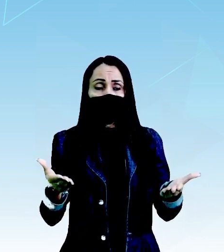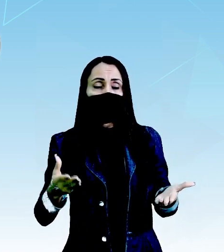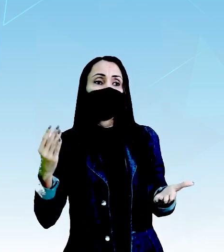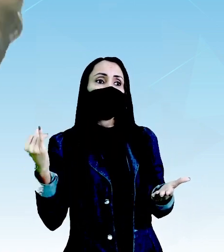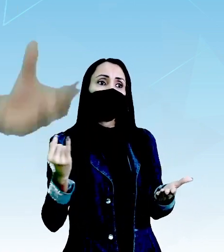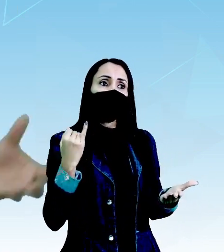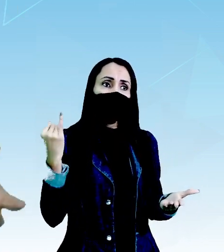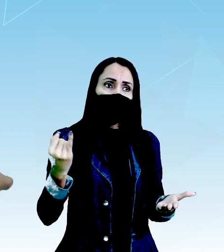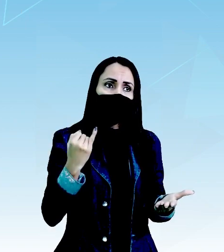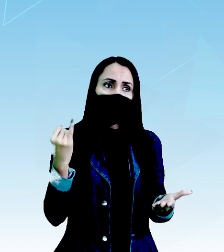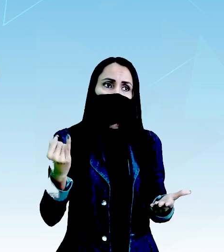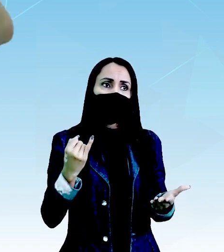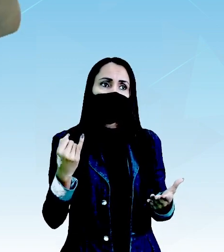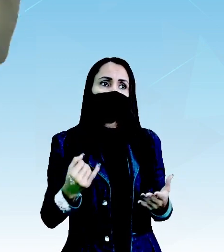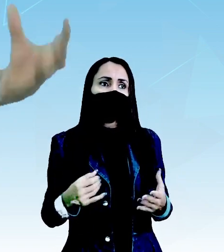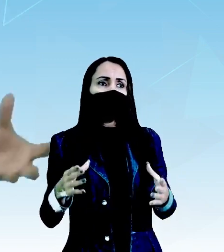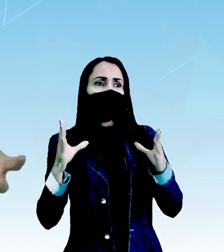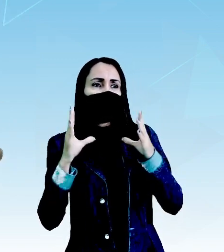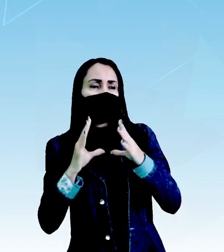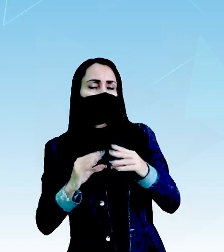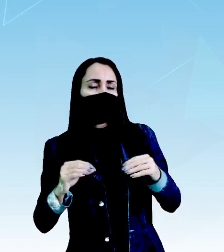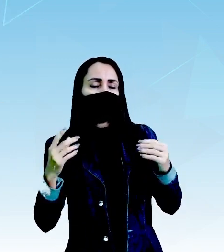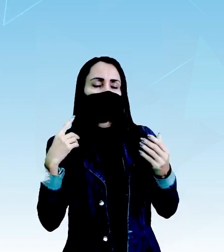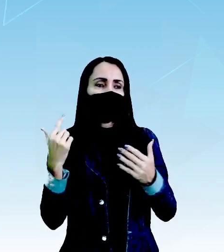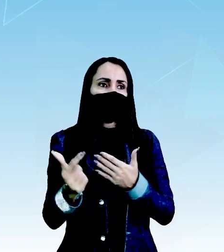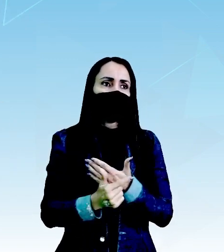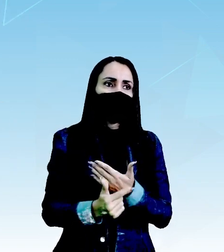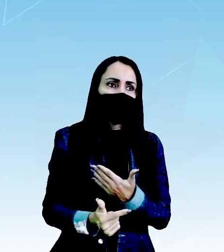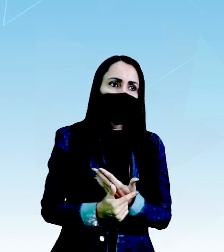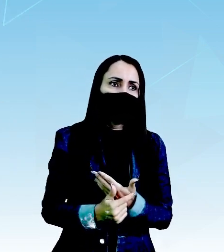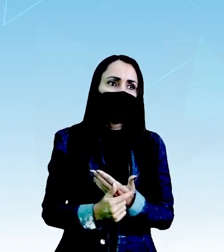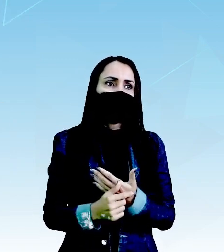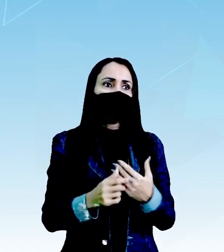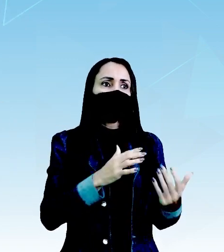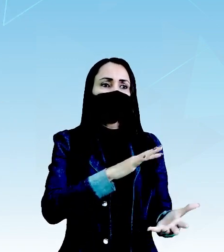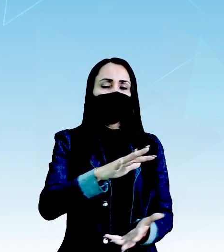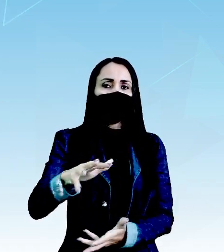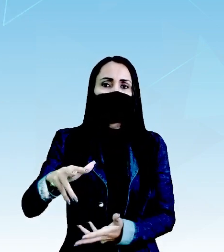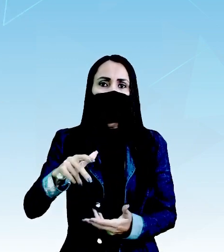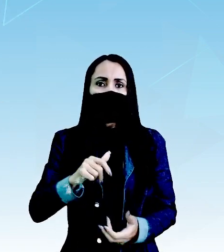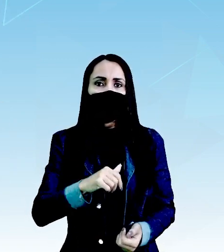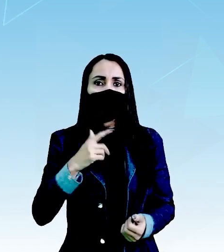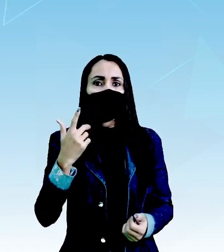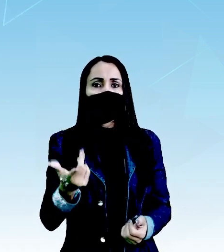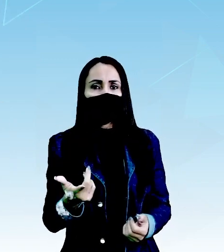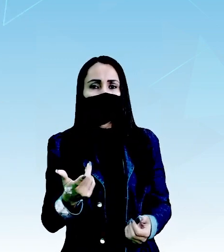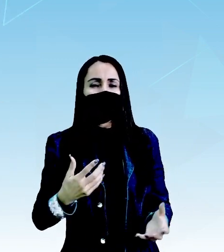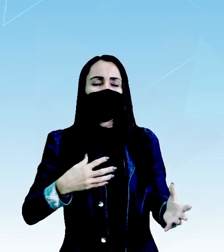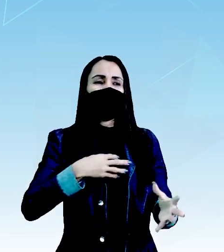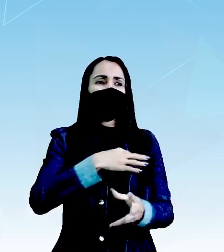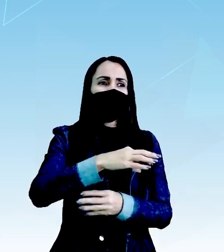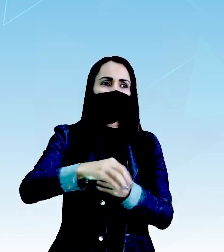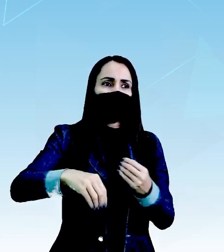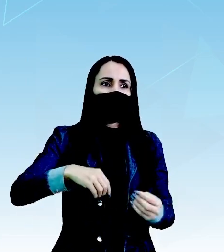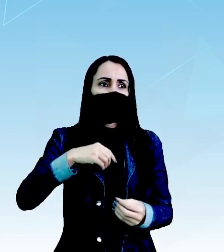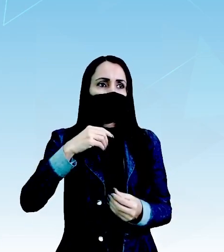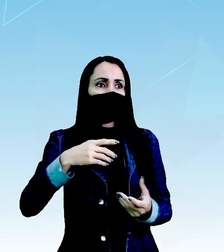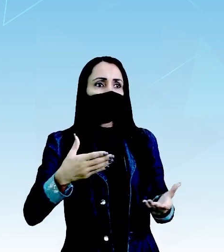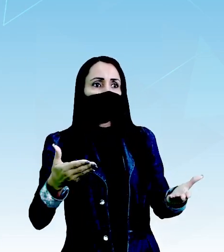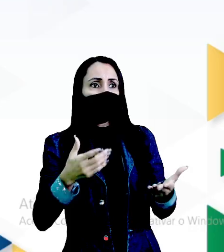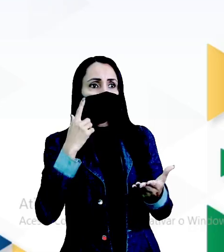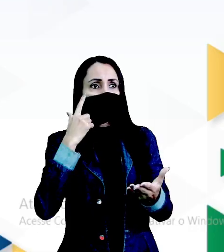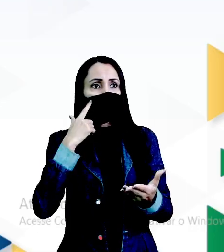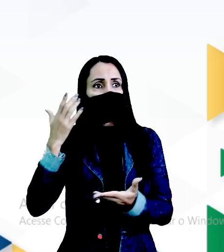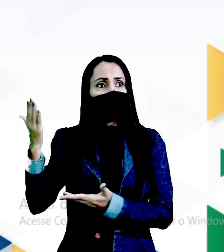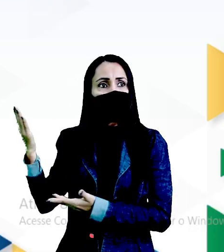é aliviar as dores, as tensões em um mundo tão conturbado. Aqui trago para vocês, olha aí, uma